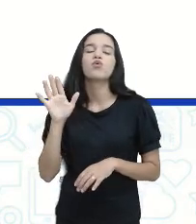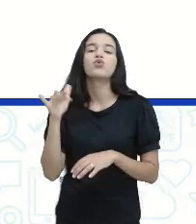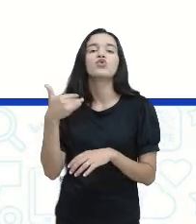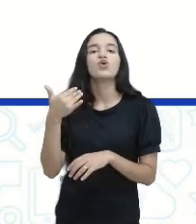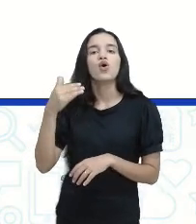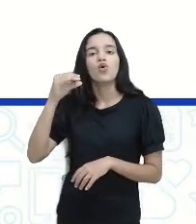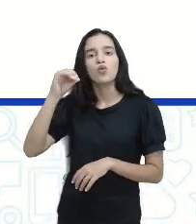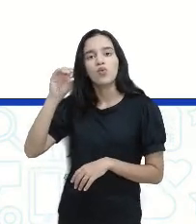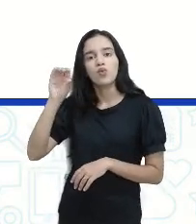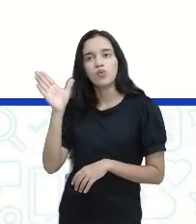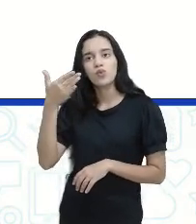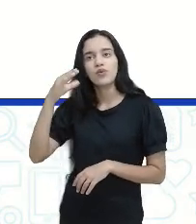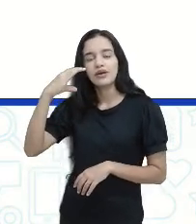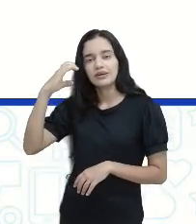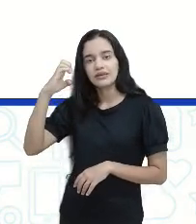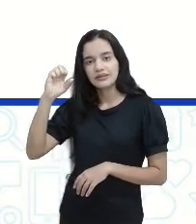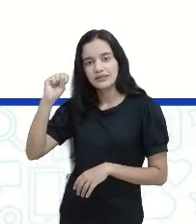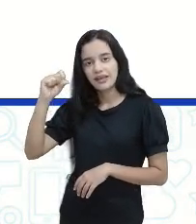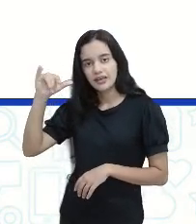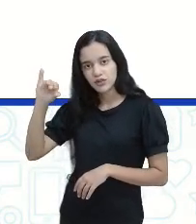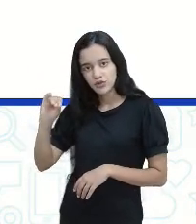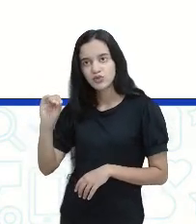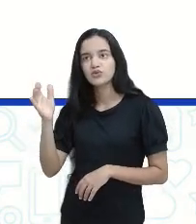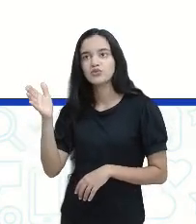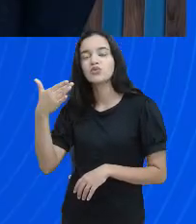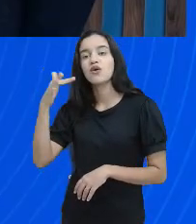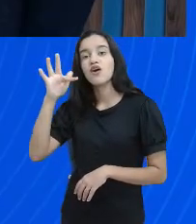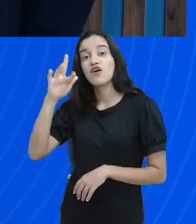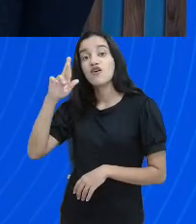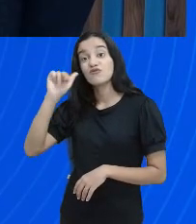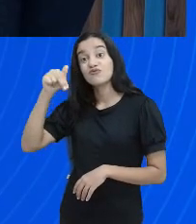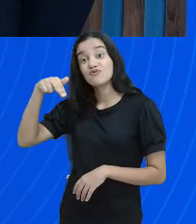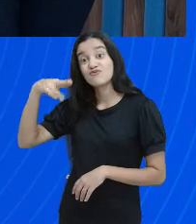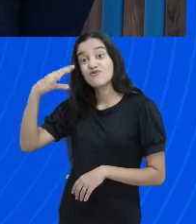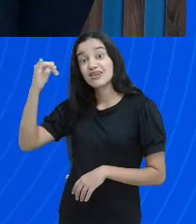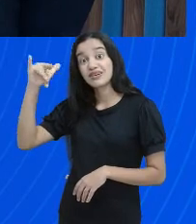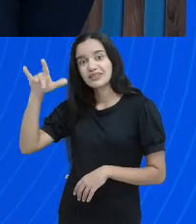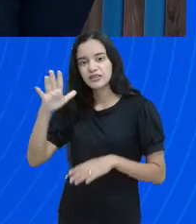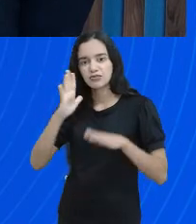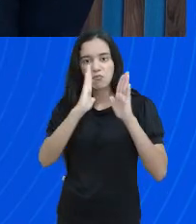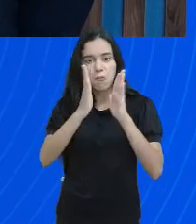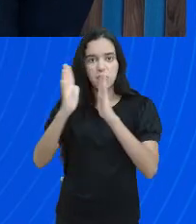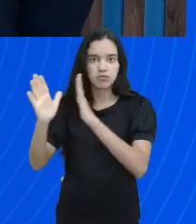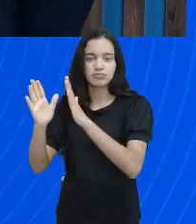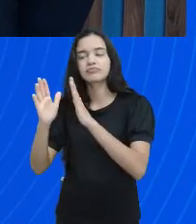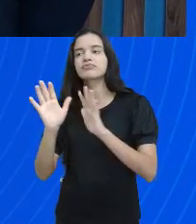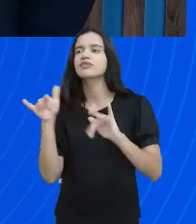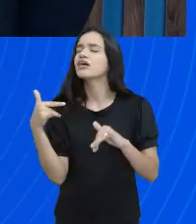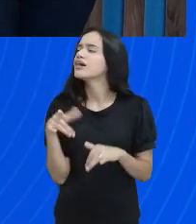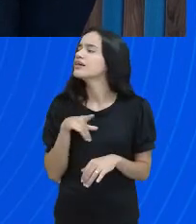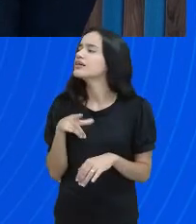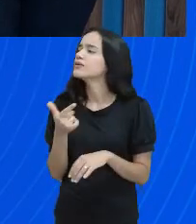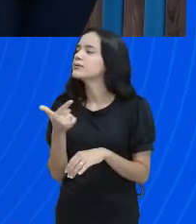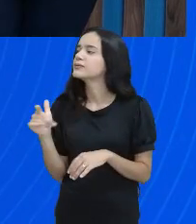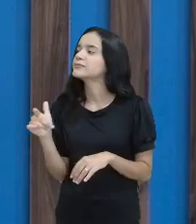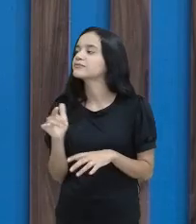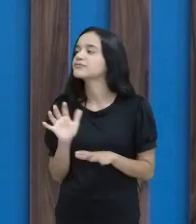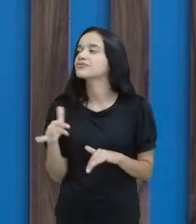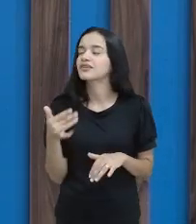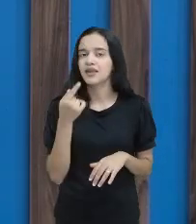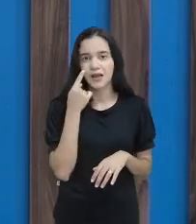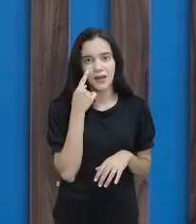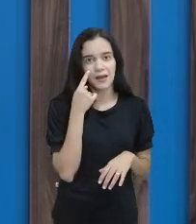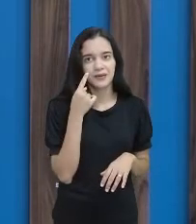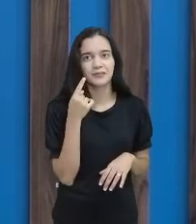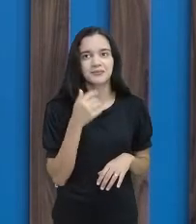francês. Tudo isso para a gente lembrar quais são os elementos e na ordem correta, né, prof? A senhora tem outra frase para isso? Vou dar uma